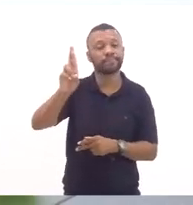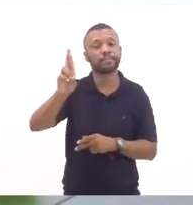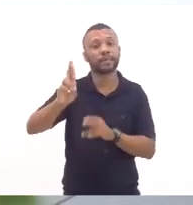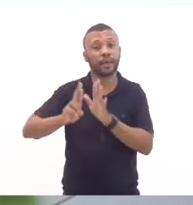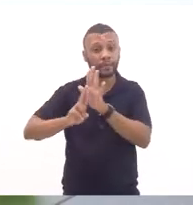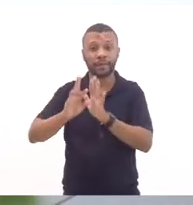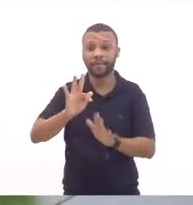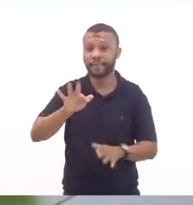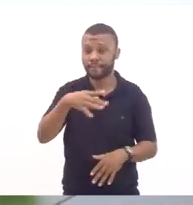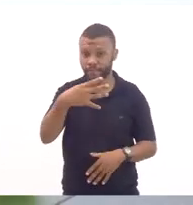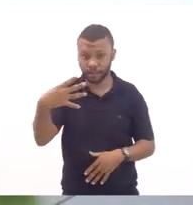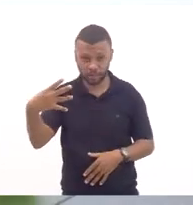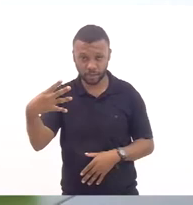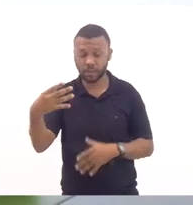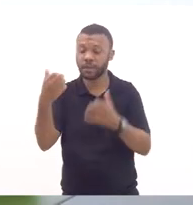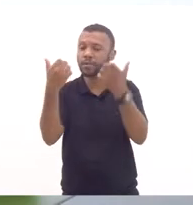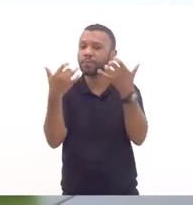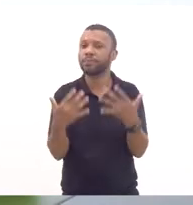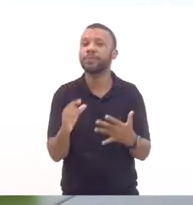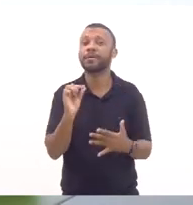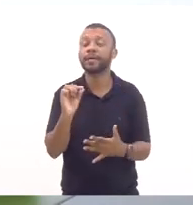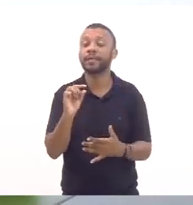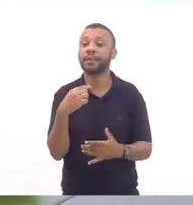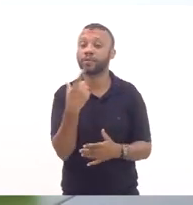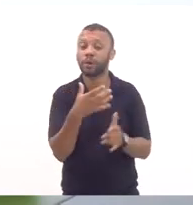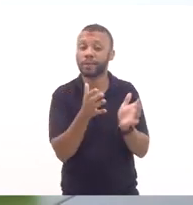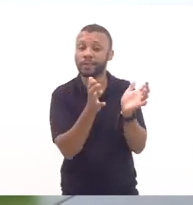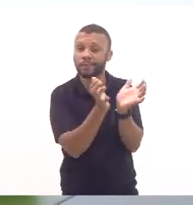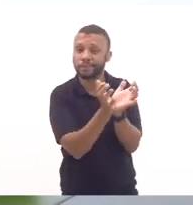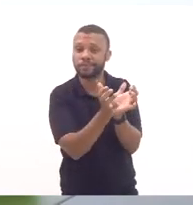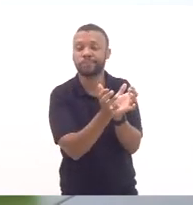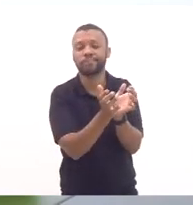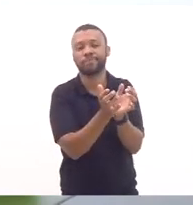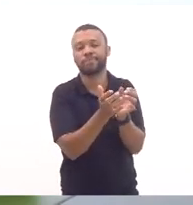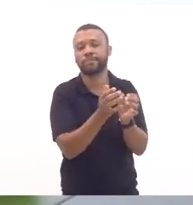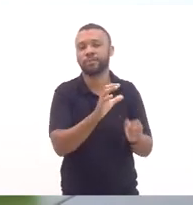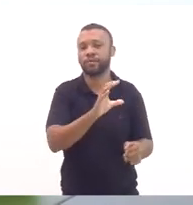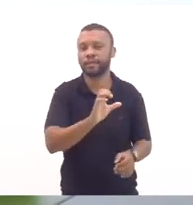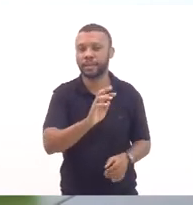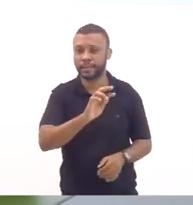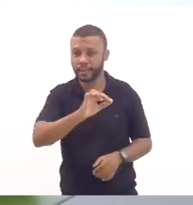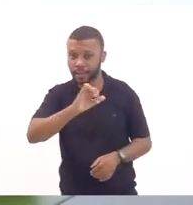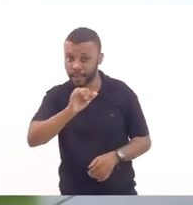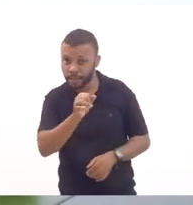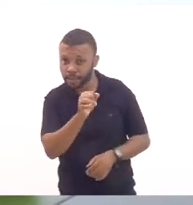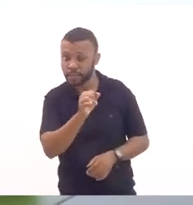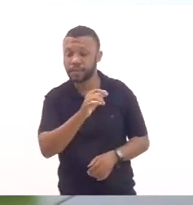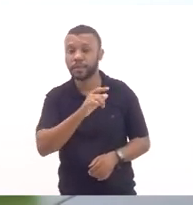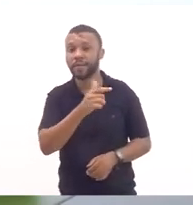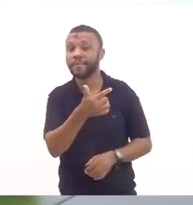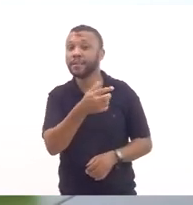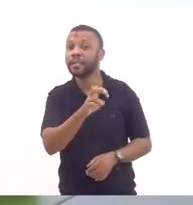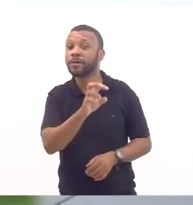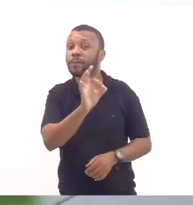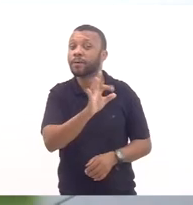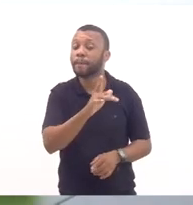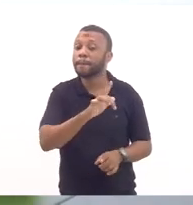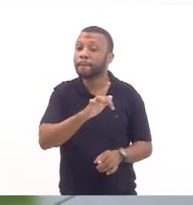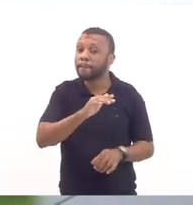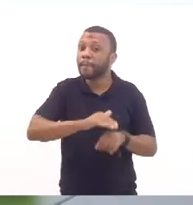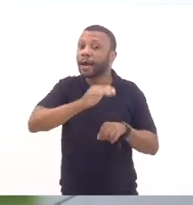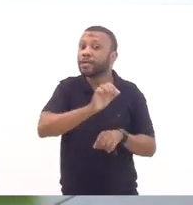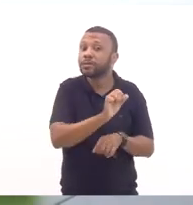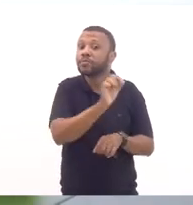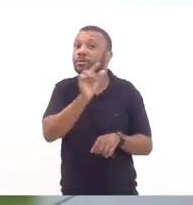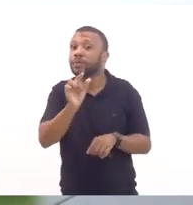Firjan disse que a nossa base do CETERJ aqui é 25% maior que os outros estados. Isso é